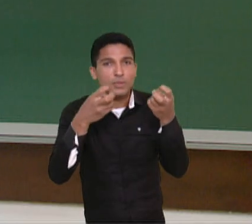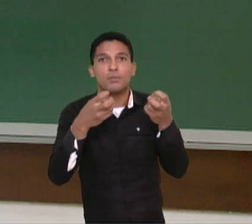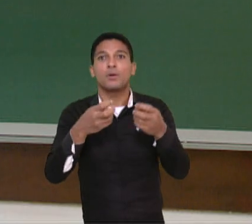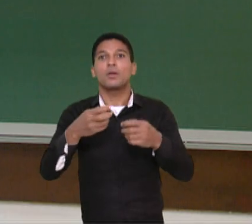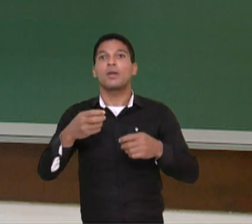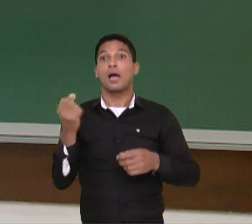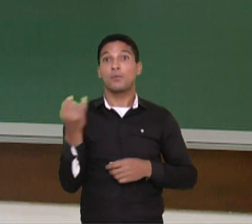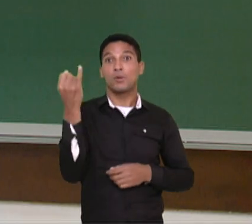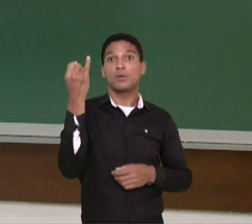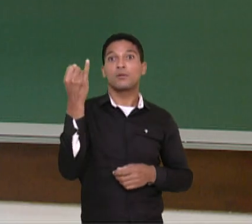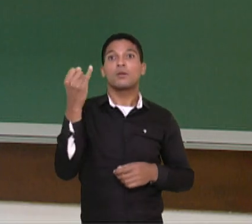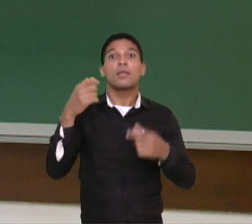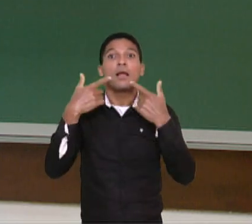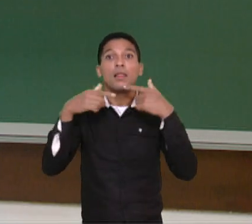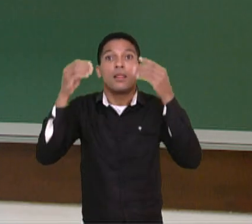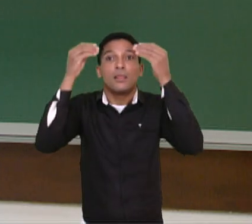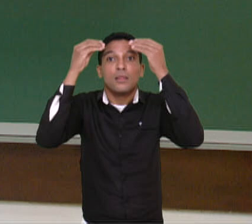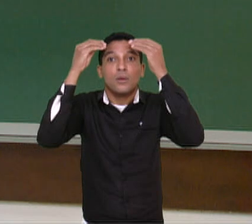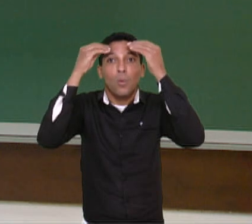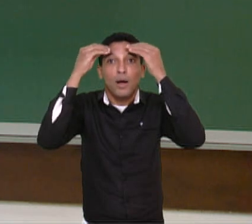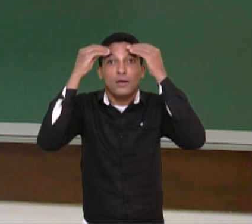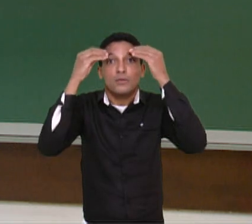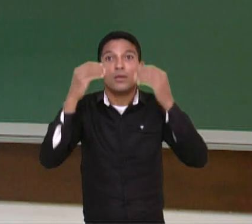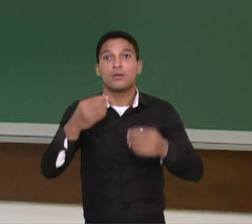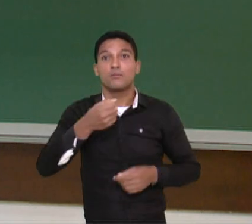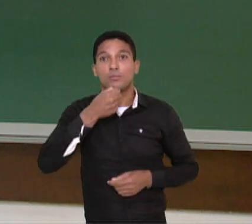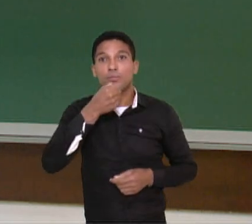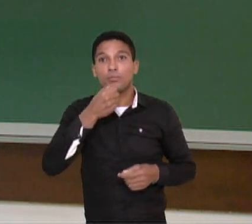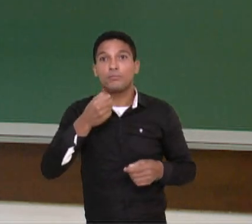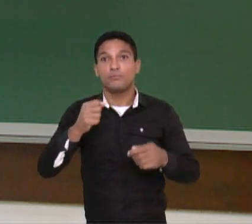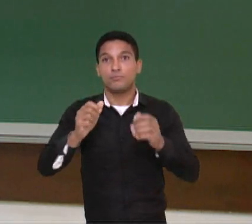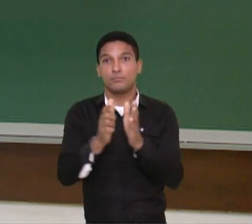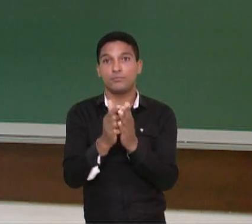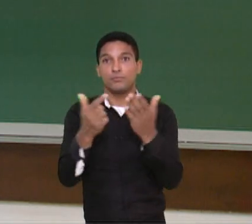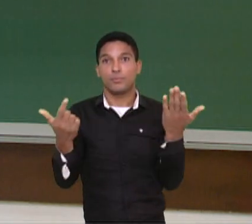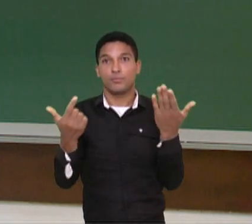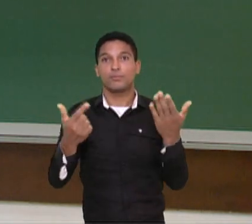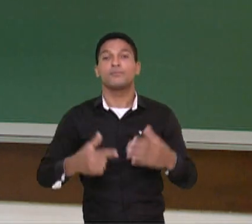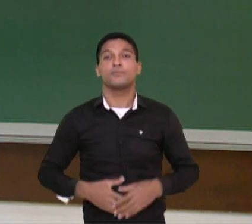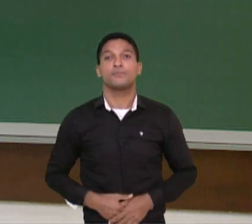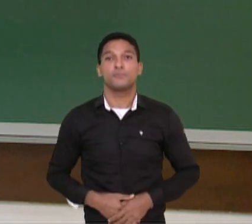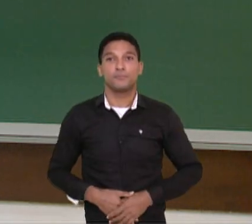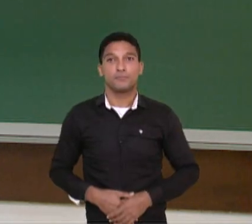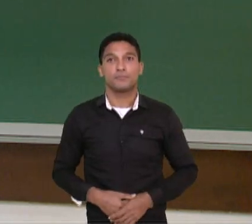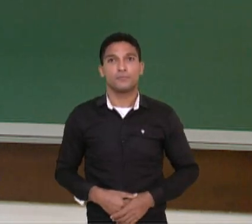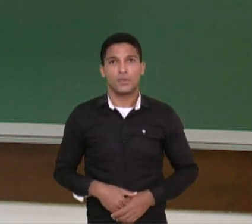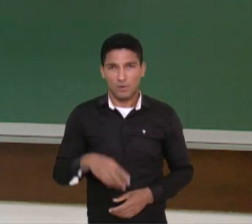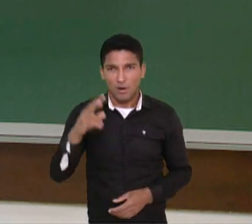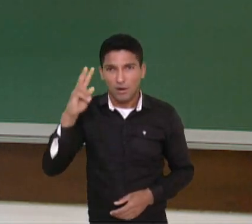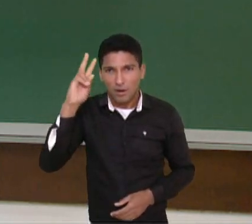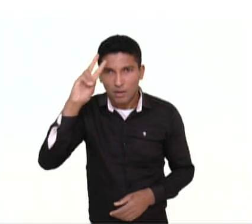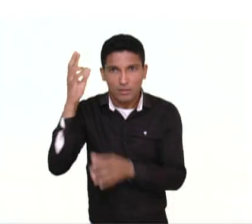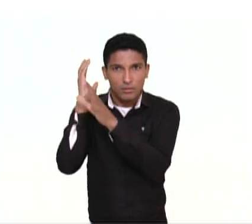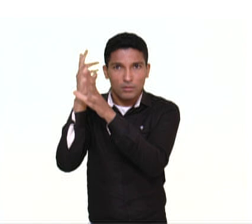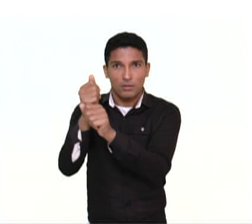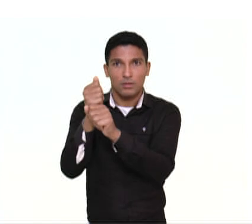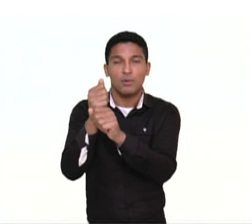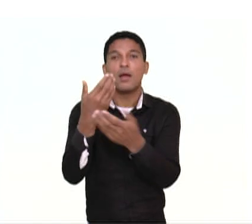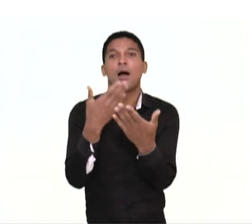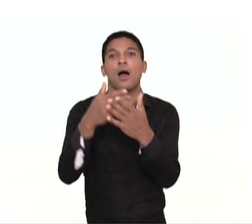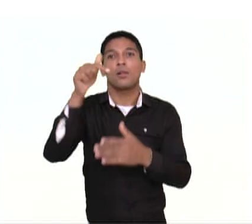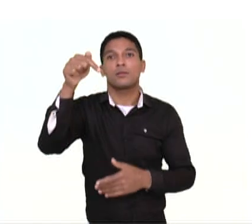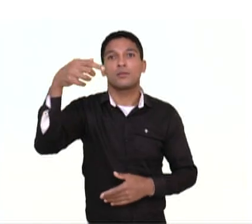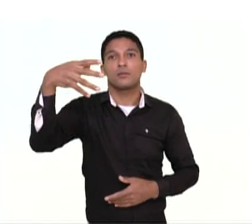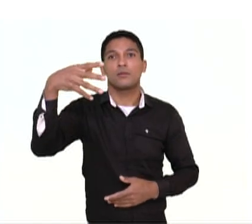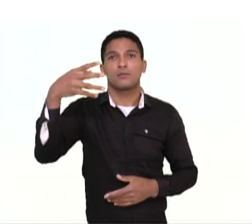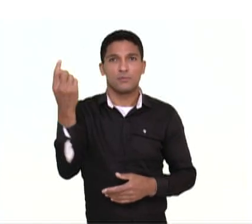concordância verbal e nominal, beleza? Pessoal, olha só lembrando que na aula anterior, na aula 74, nós